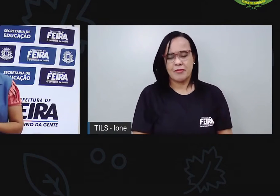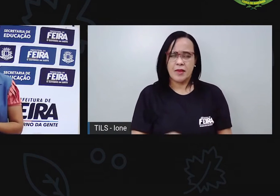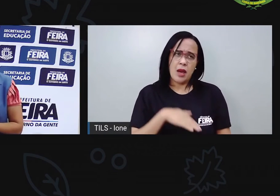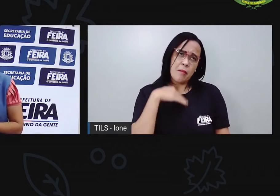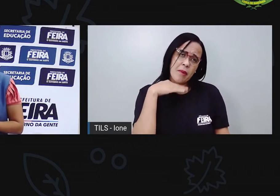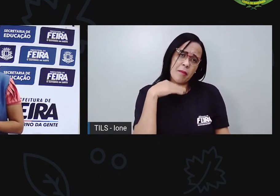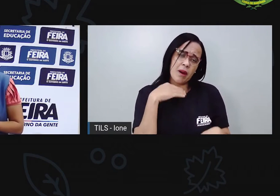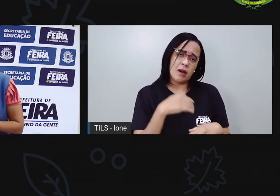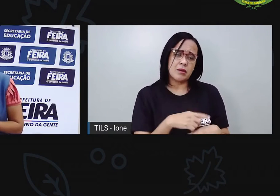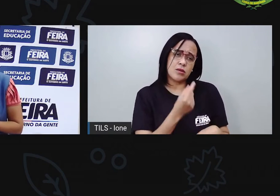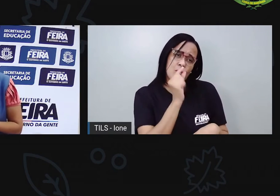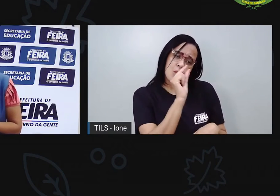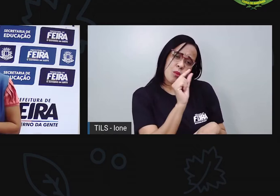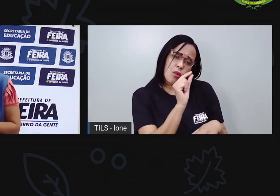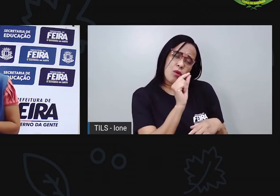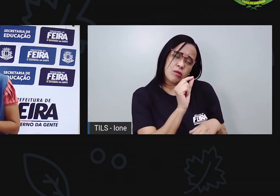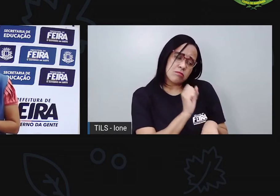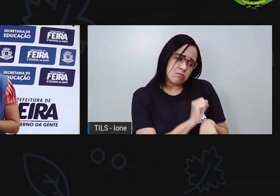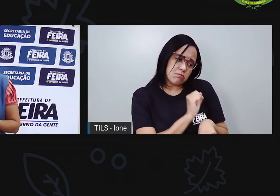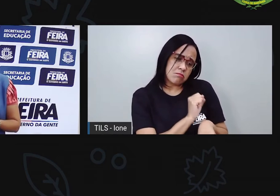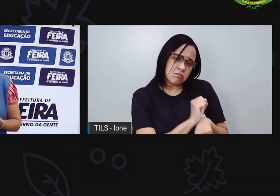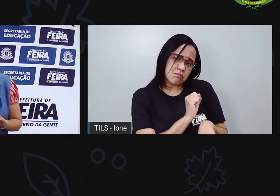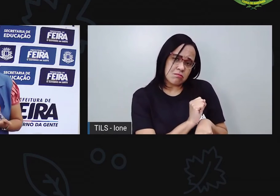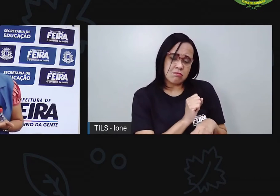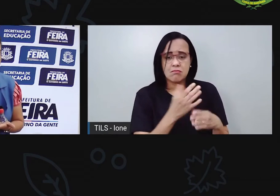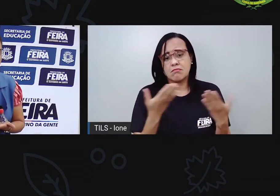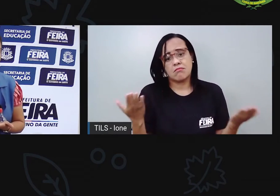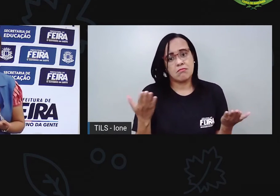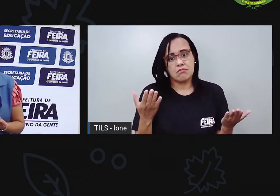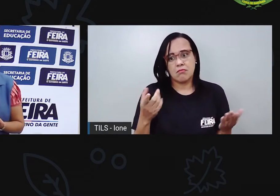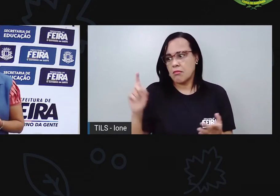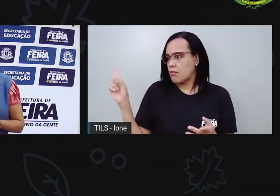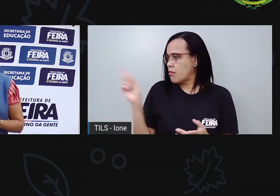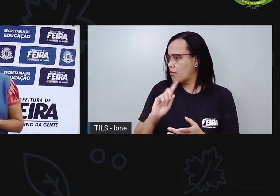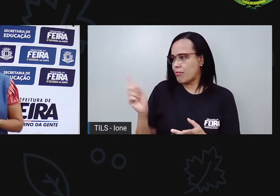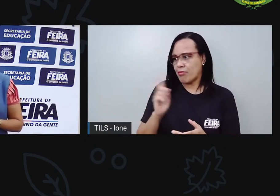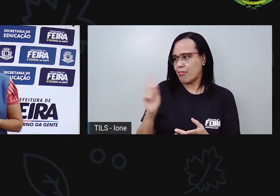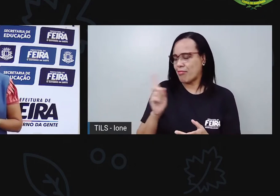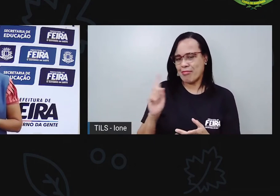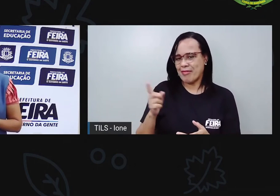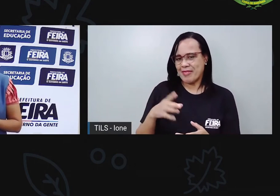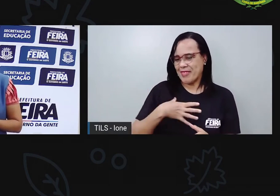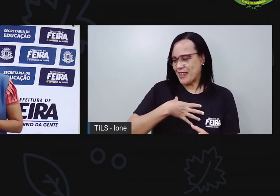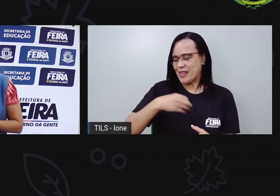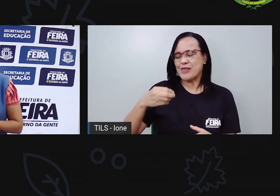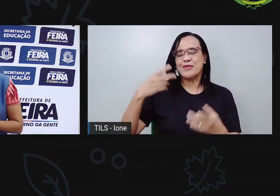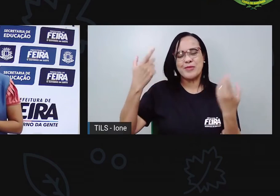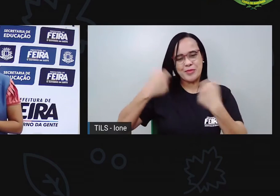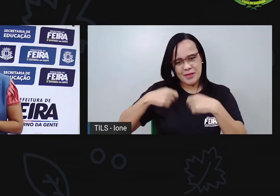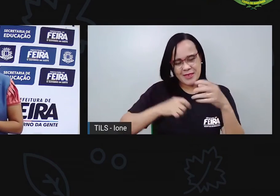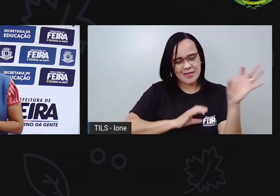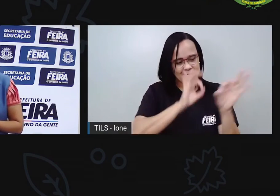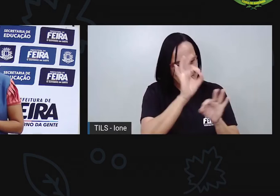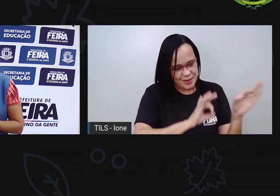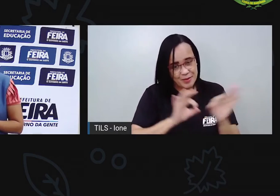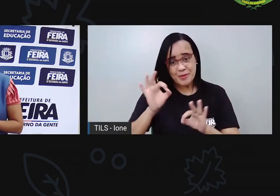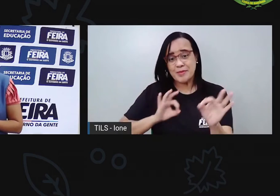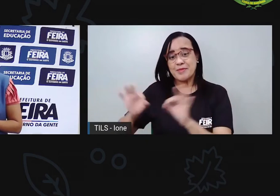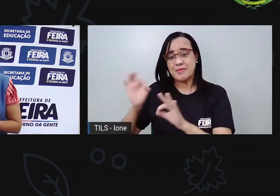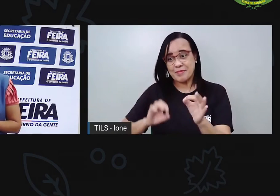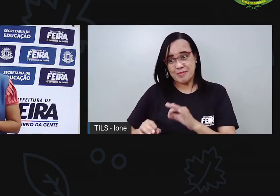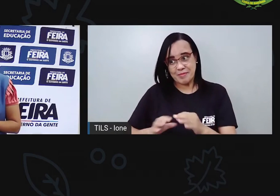mamãe só mais um pouquinho não fininhos vocês precisa ou se arrumar